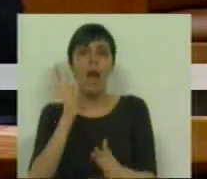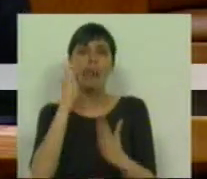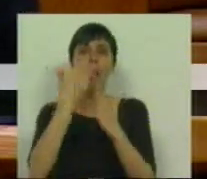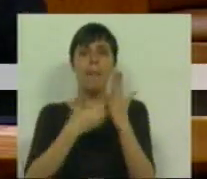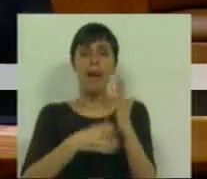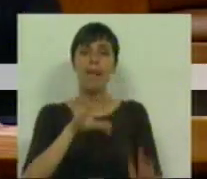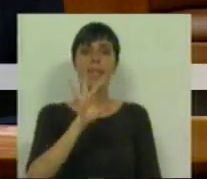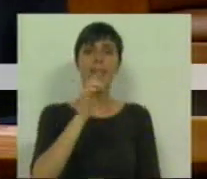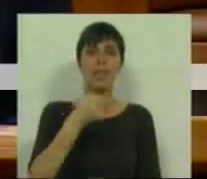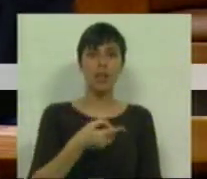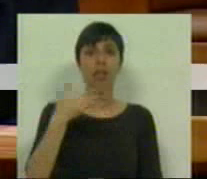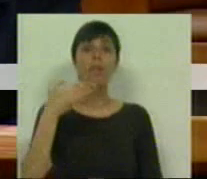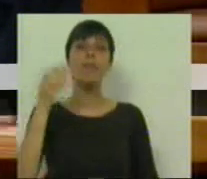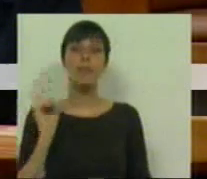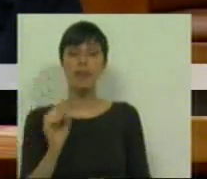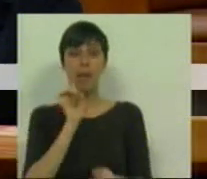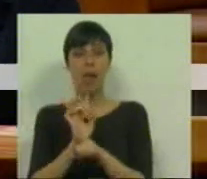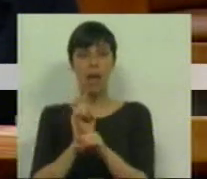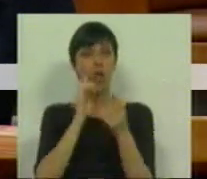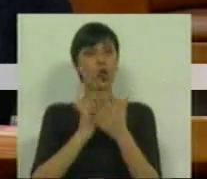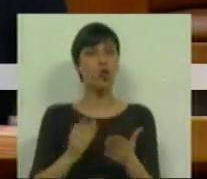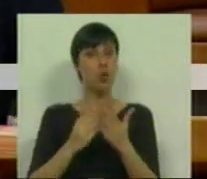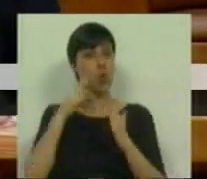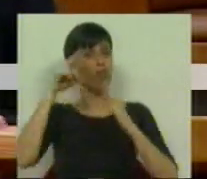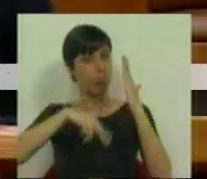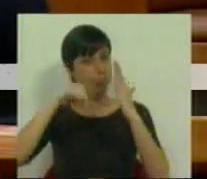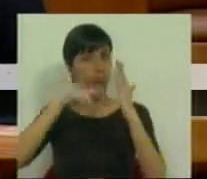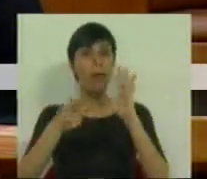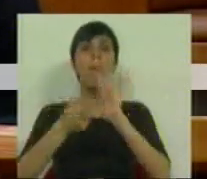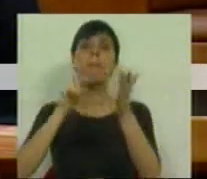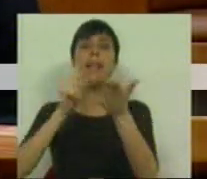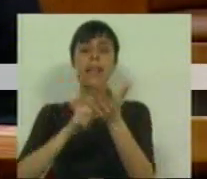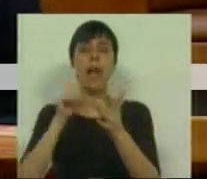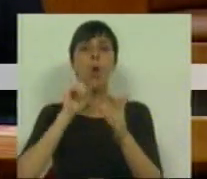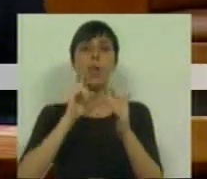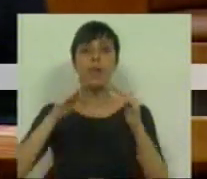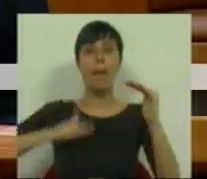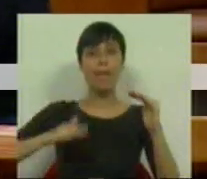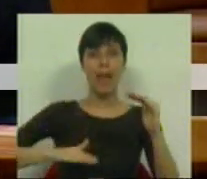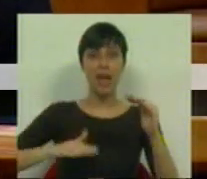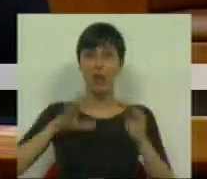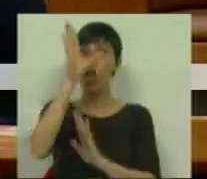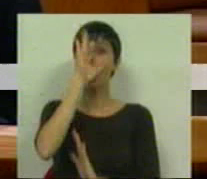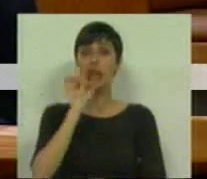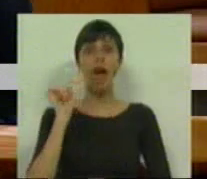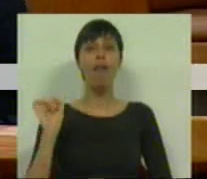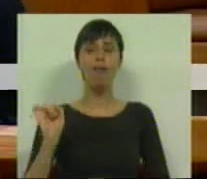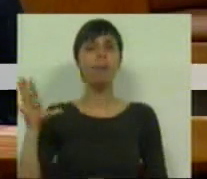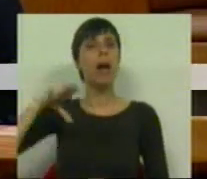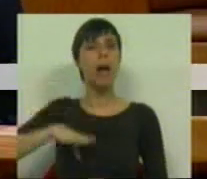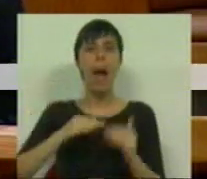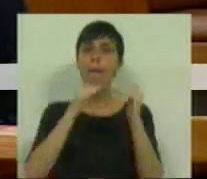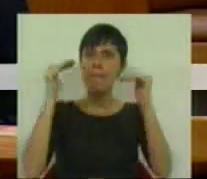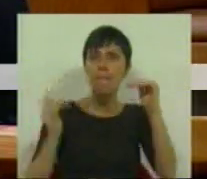páginas 69 e 70 deste estudo, os técnicos menos qualificados do Estado